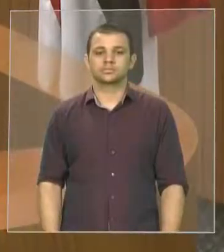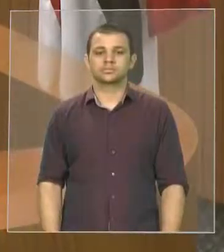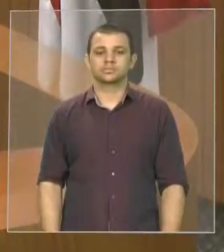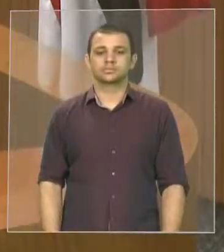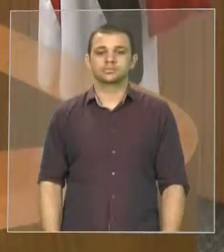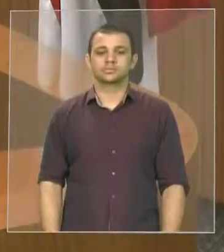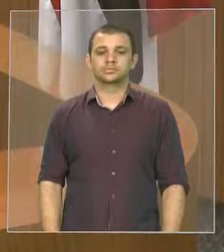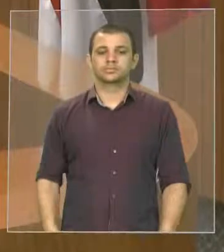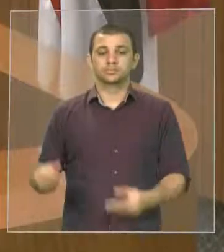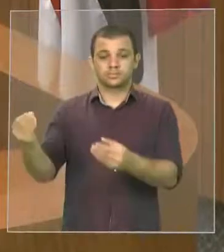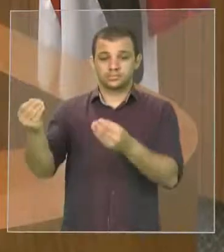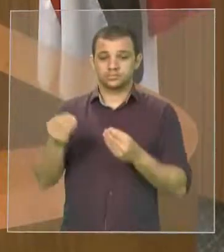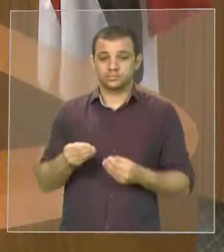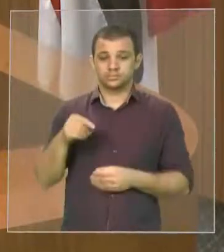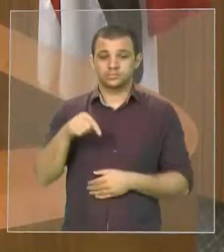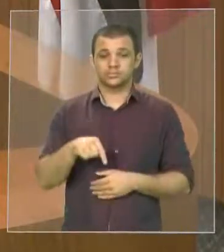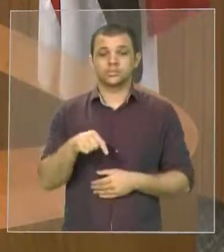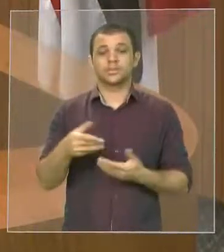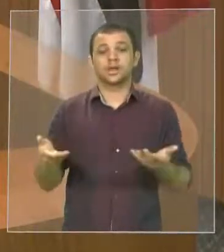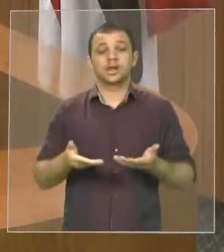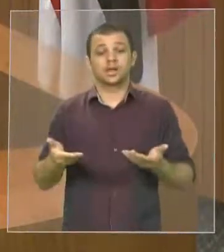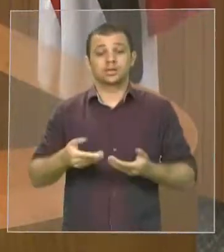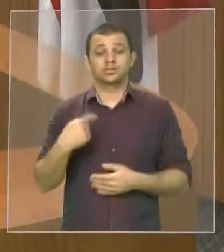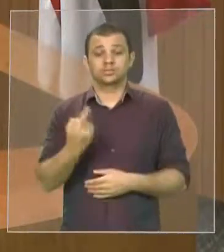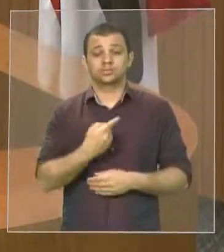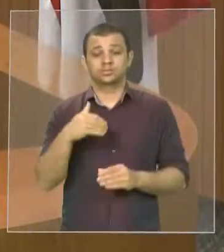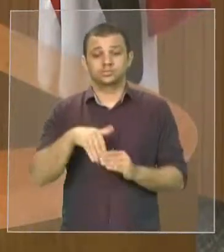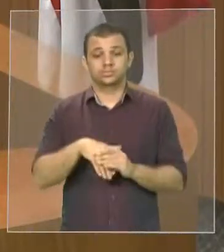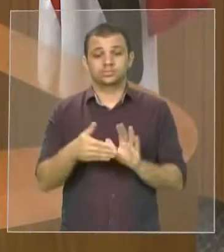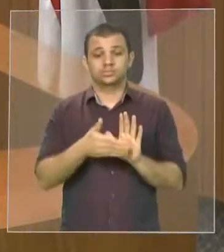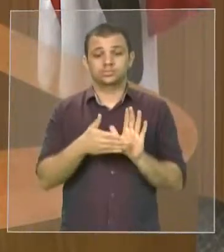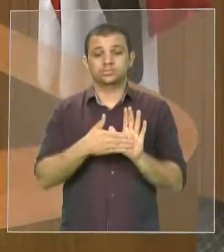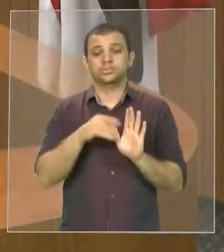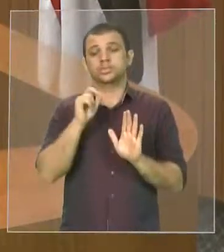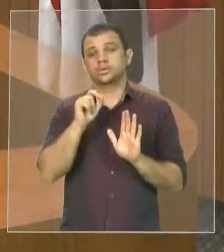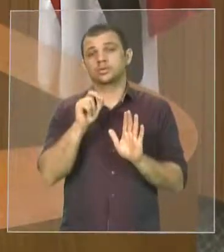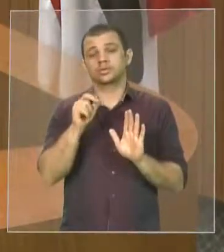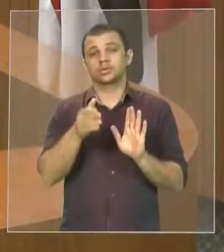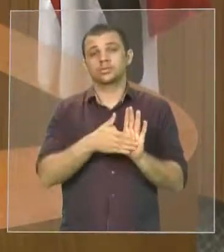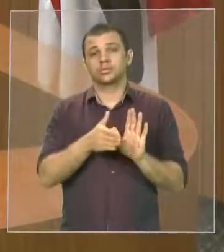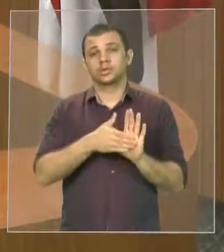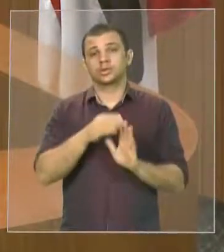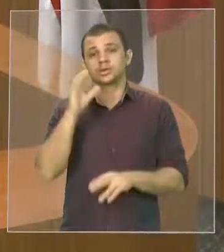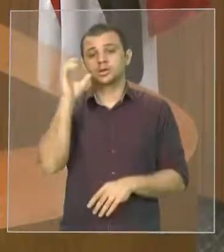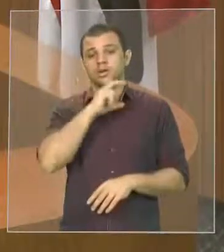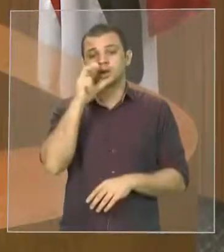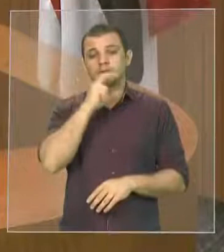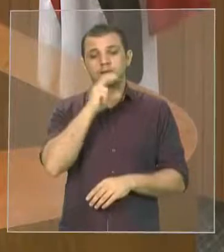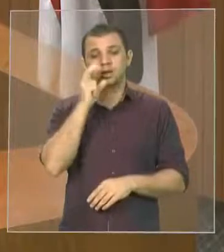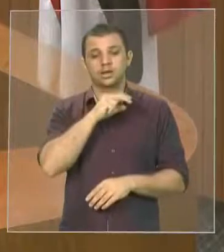chega agora o item da pauta, um requerimento de urgência